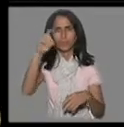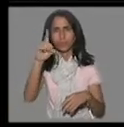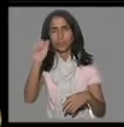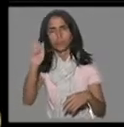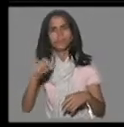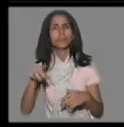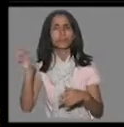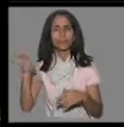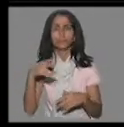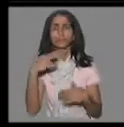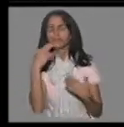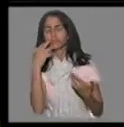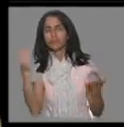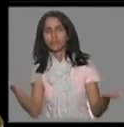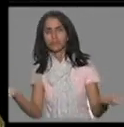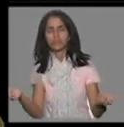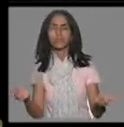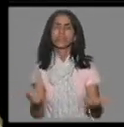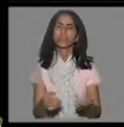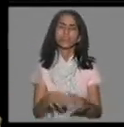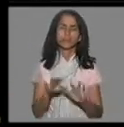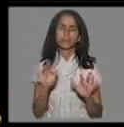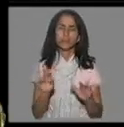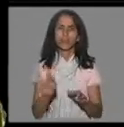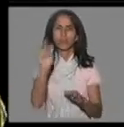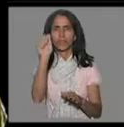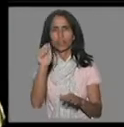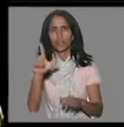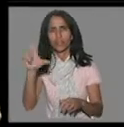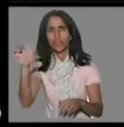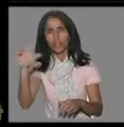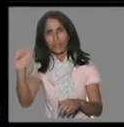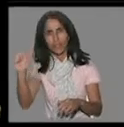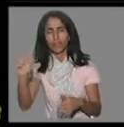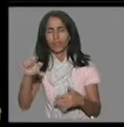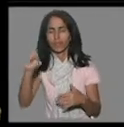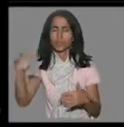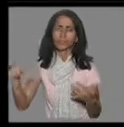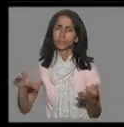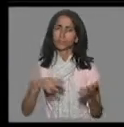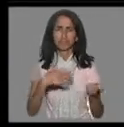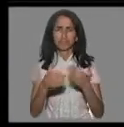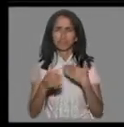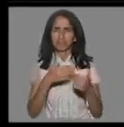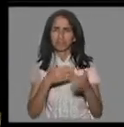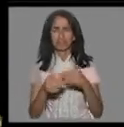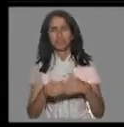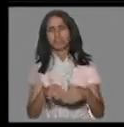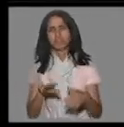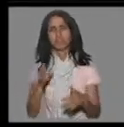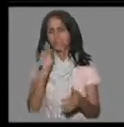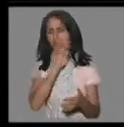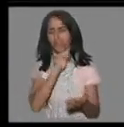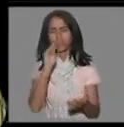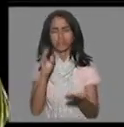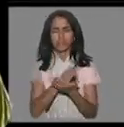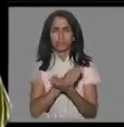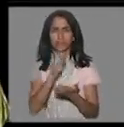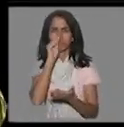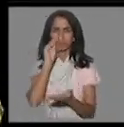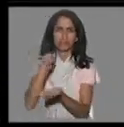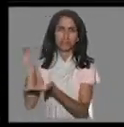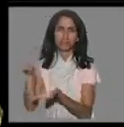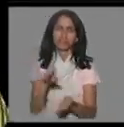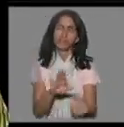Che Guevara e da Frida Kahlo, a gente fala da Frida Kahlo e do Che Guevara. Se não está na moda, se eles são execrados pela sociedade, a gente vai falar de